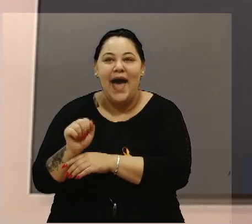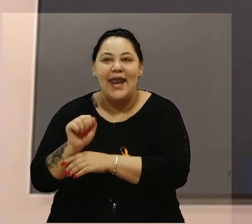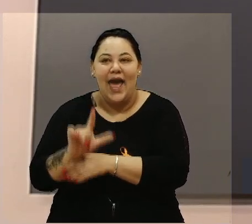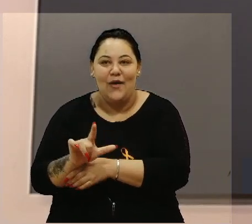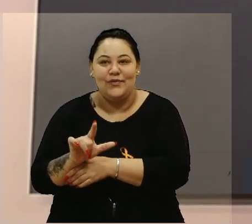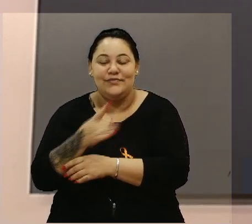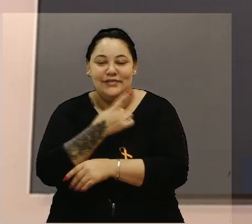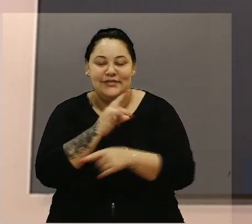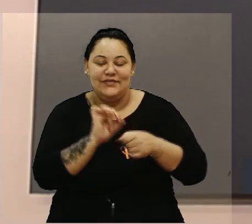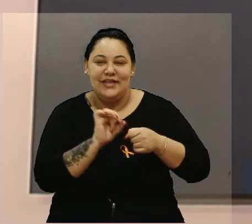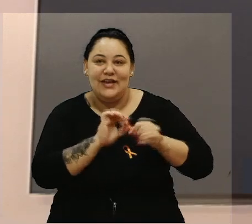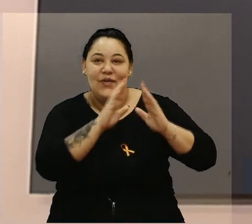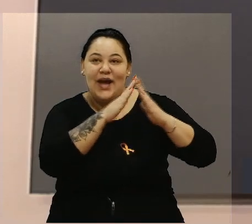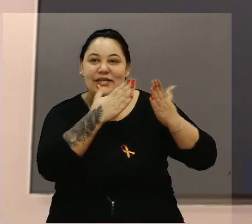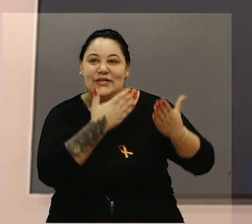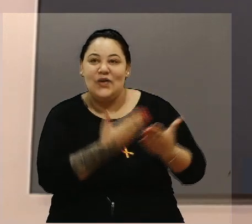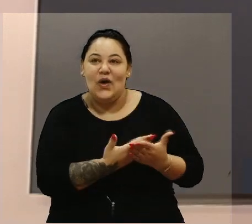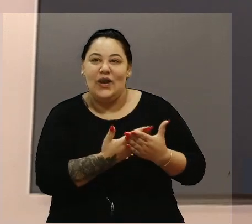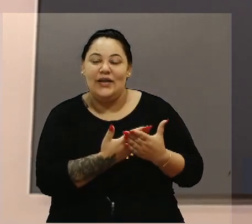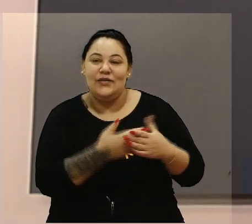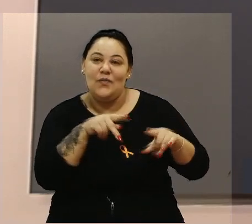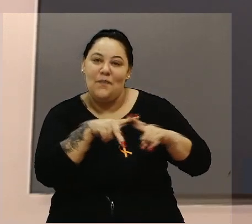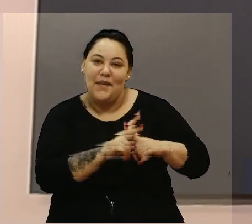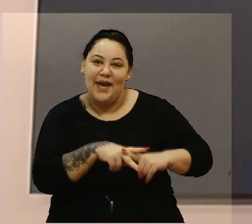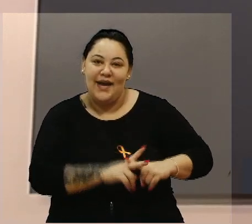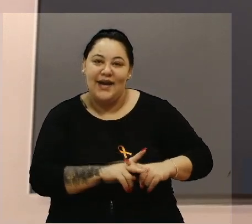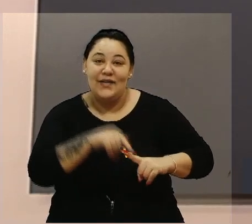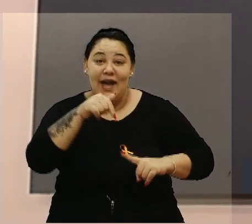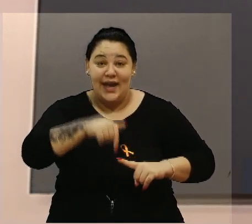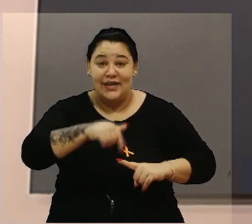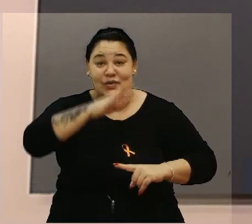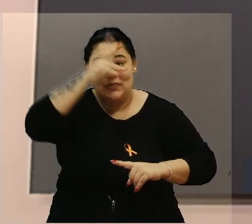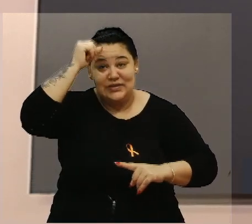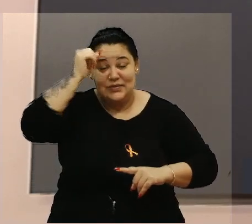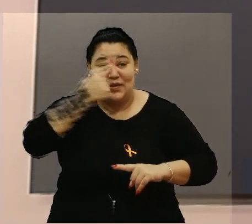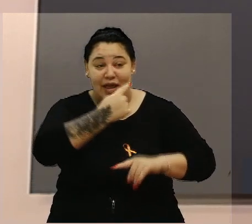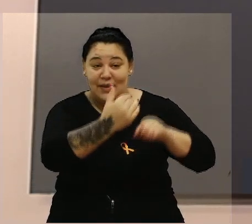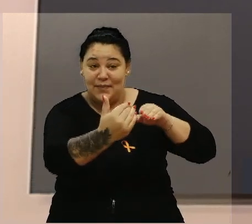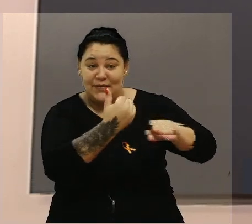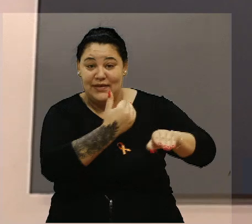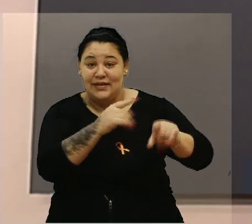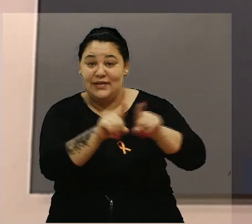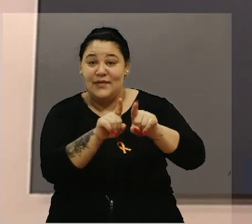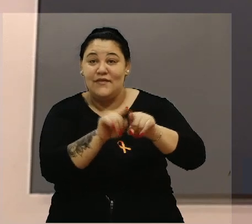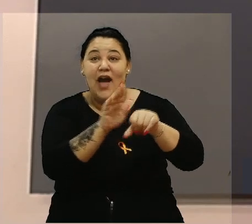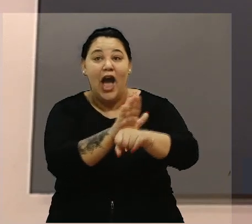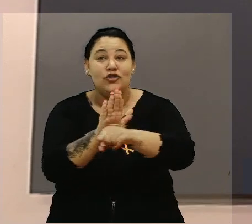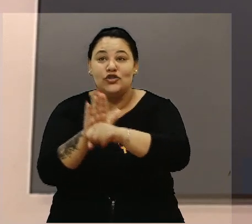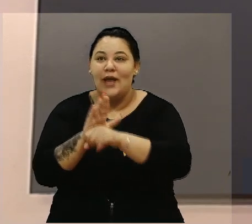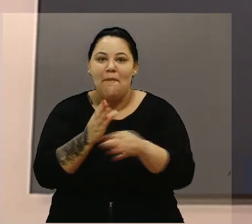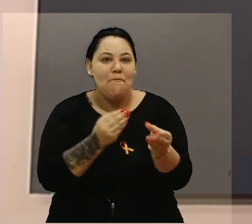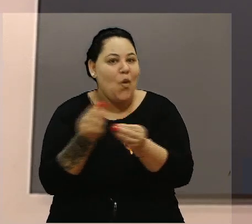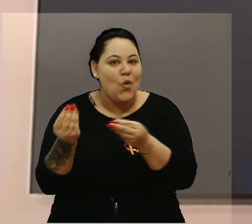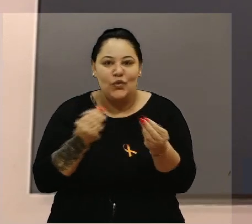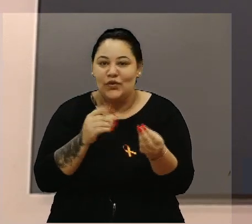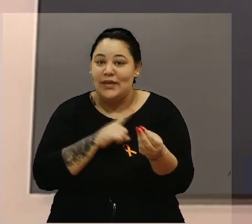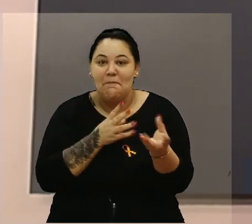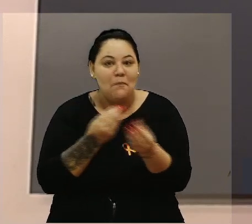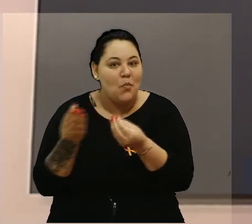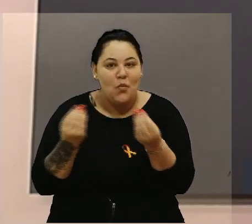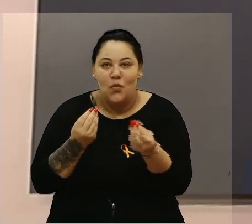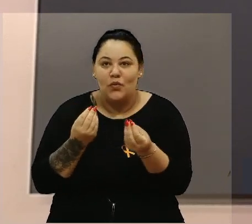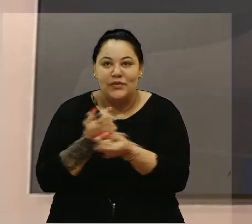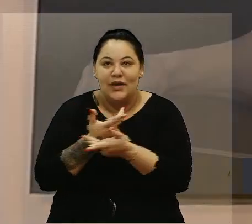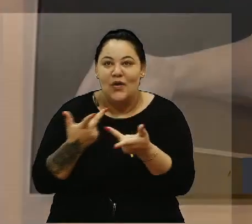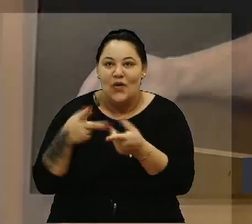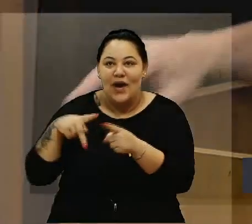da Escola do Mecânico aqui para o nosso município, ali no Cinquentenário, na Perimetral, e que vai ajudar muito. Nosso setor ele é muito forte, eu sempre falo isso,